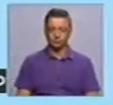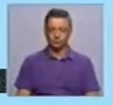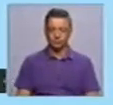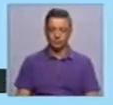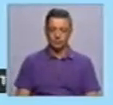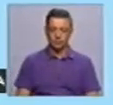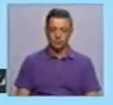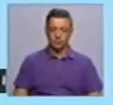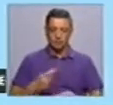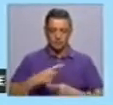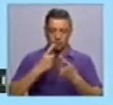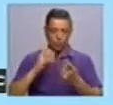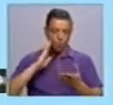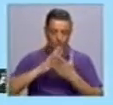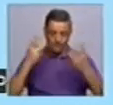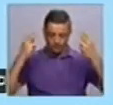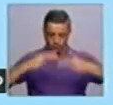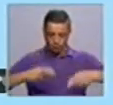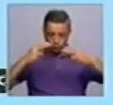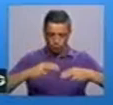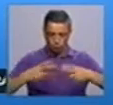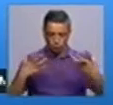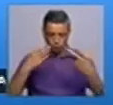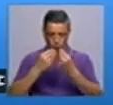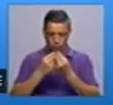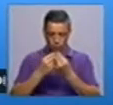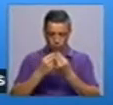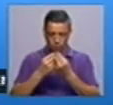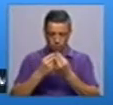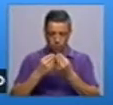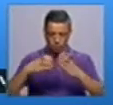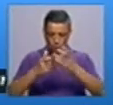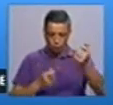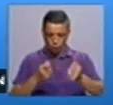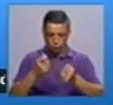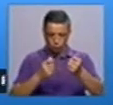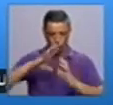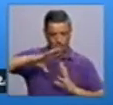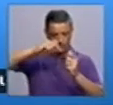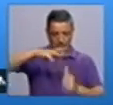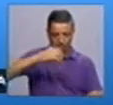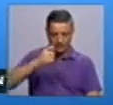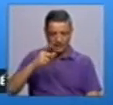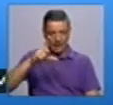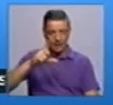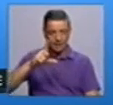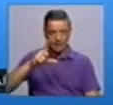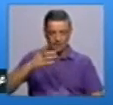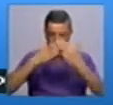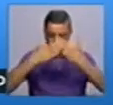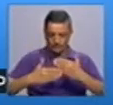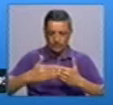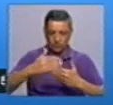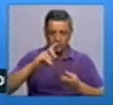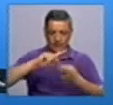Altura agora para a rubrica A Última Fronteira. Está connosco o Coordenador Nacional da Sociedade Planetária, Miguel Gonçalves, hoje a partir dos estúdios